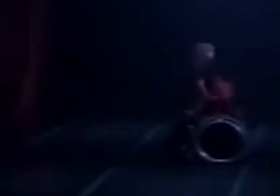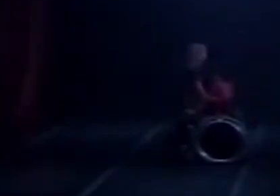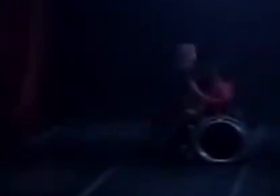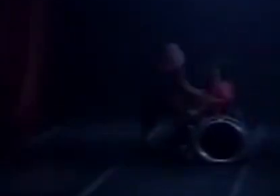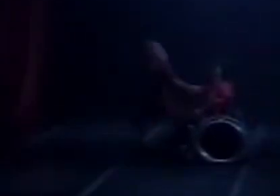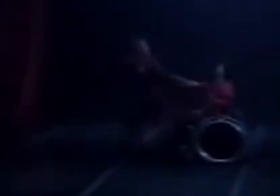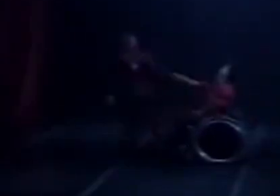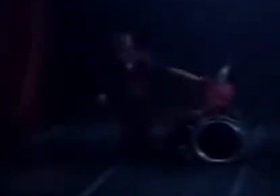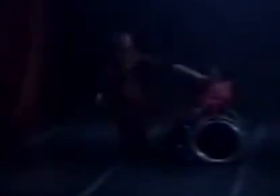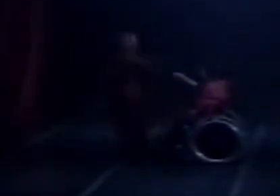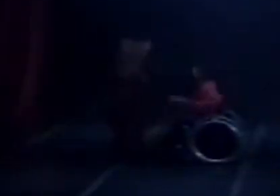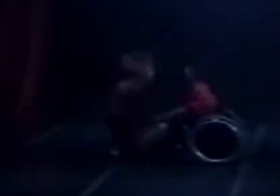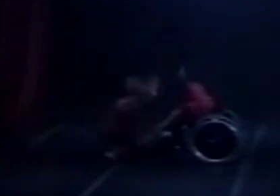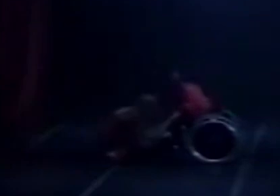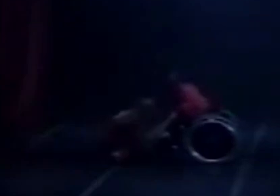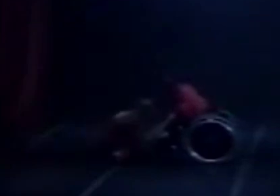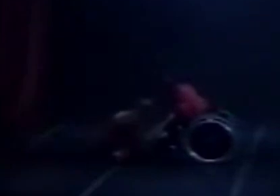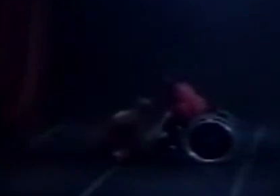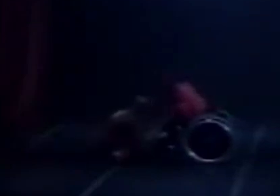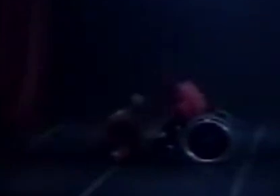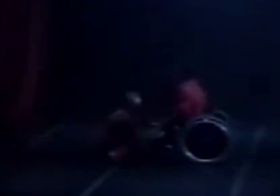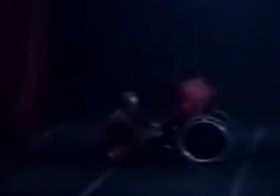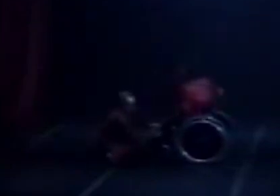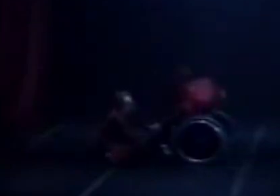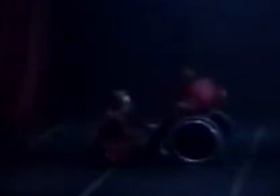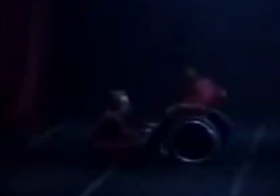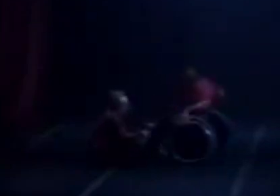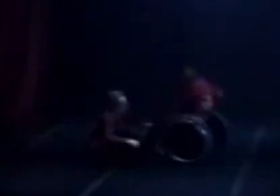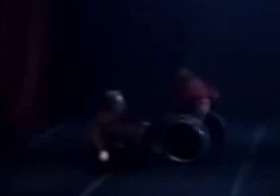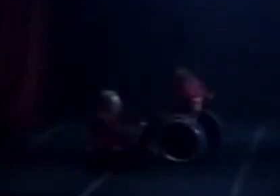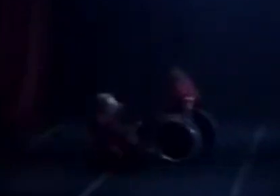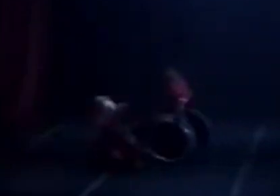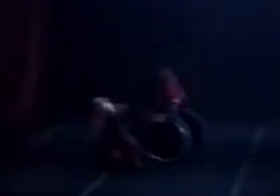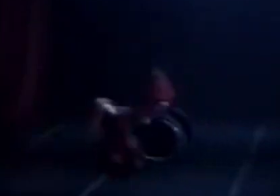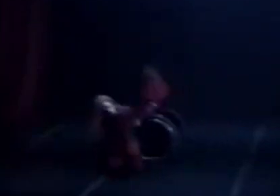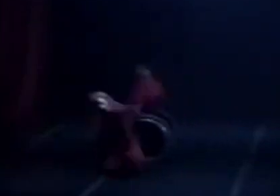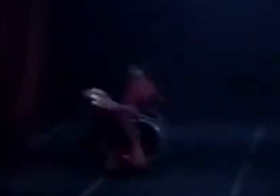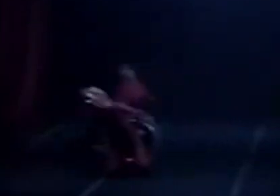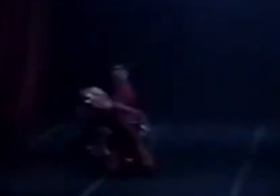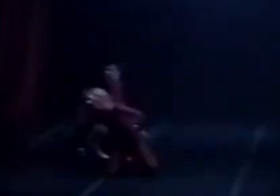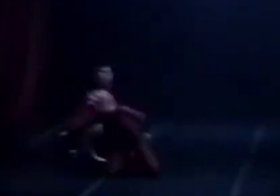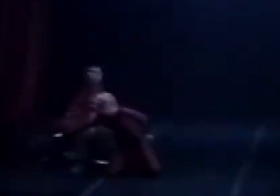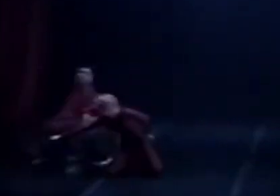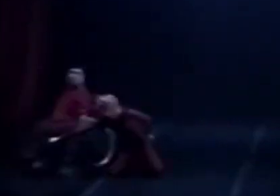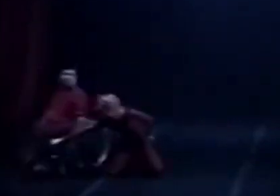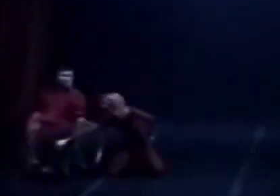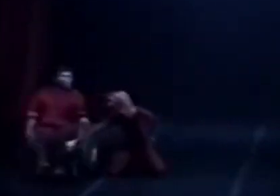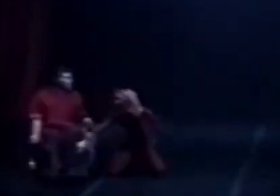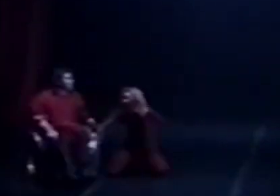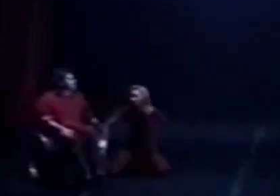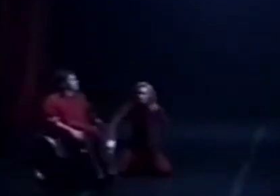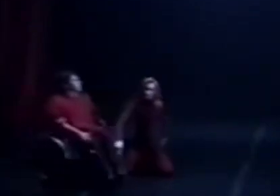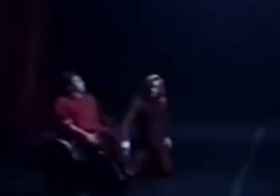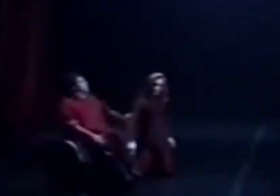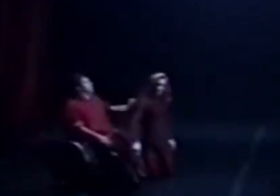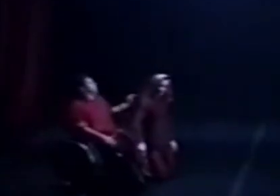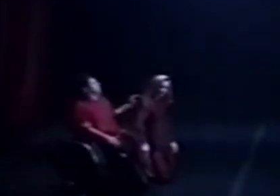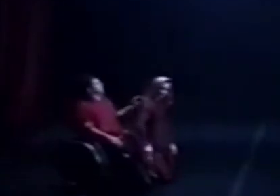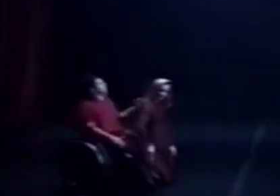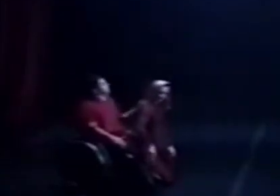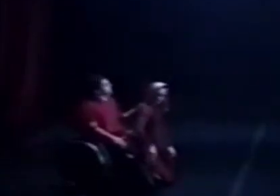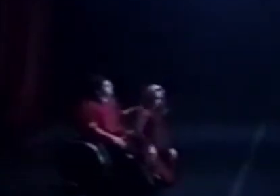ficado mago, tava com uma perna em cima dele, que a garotinha na perna, e ele